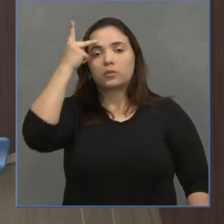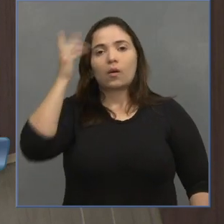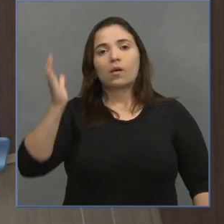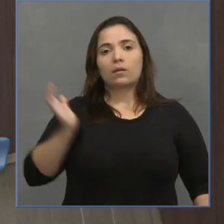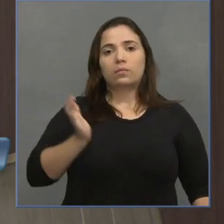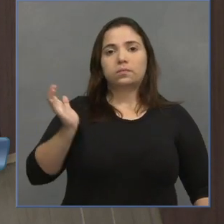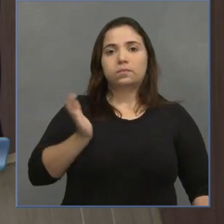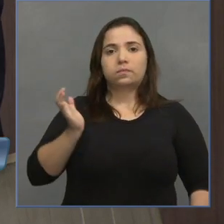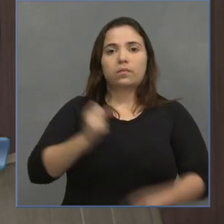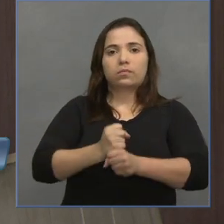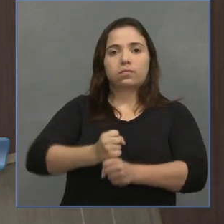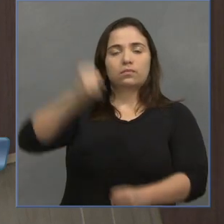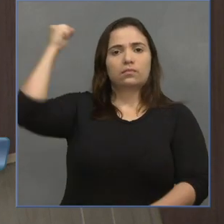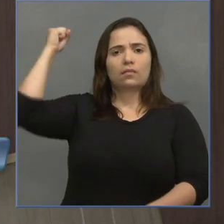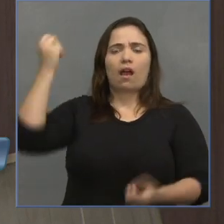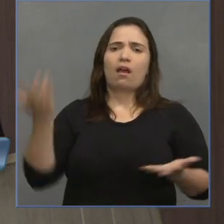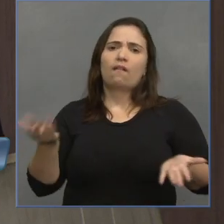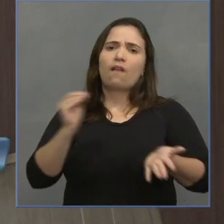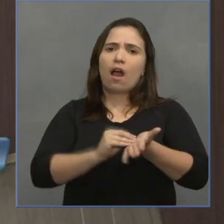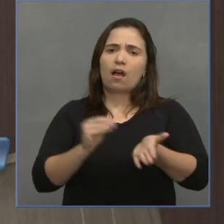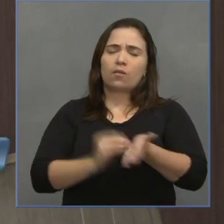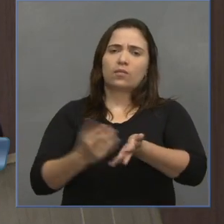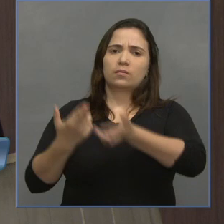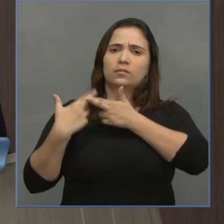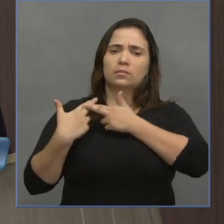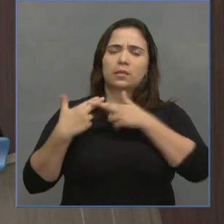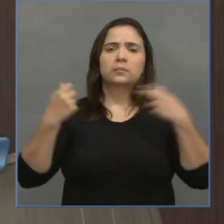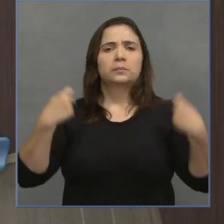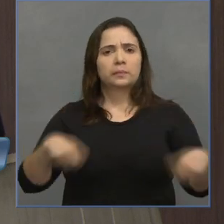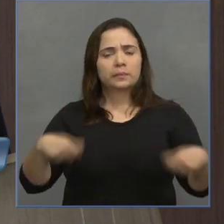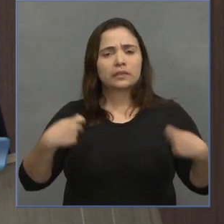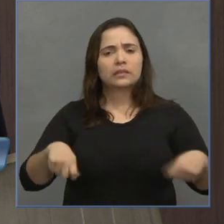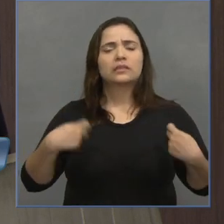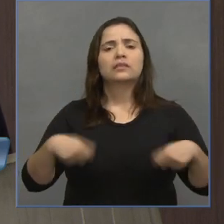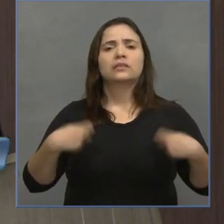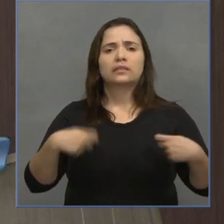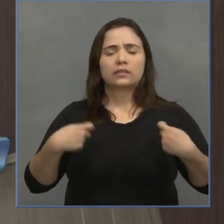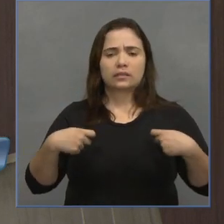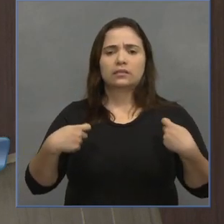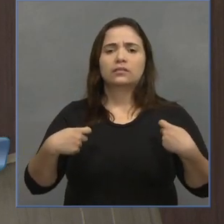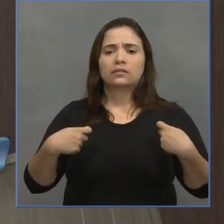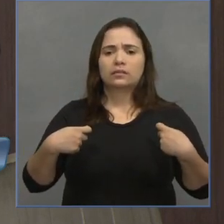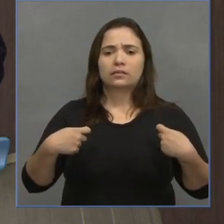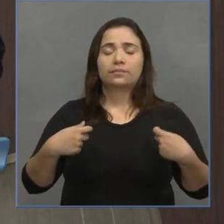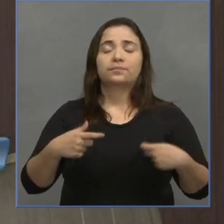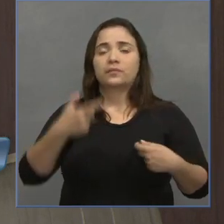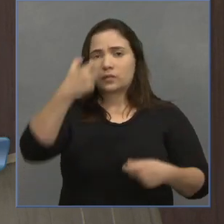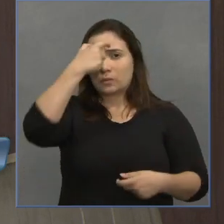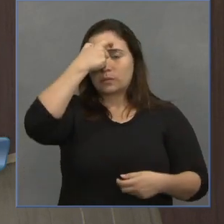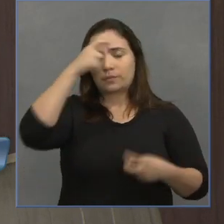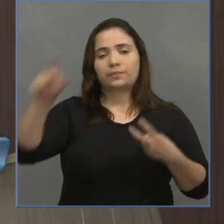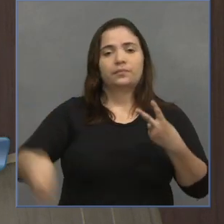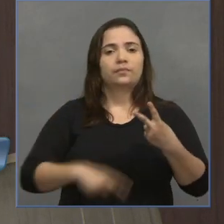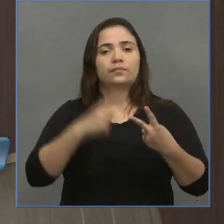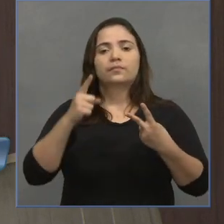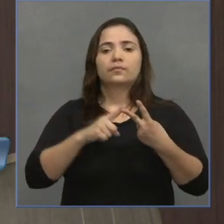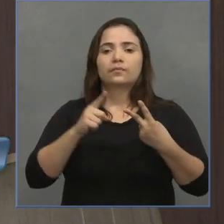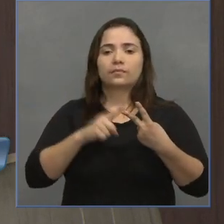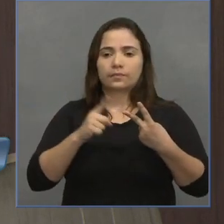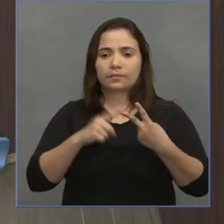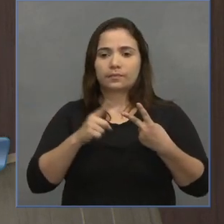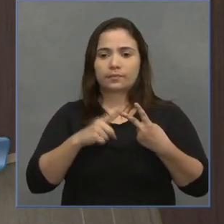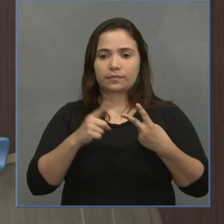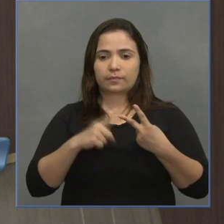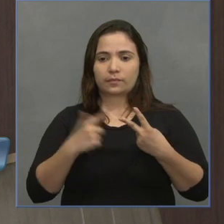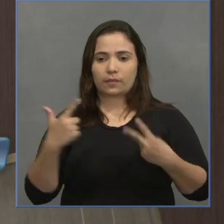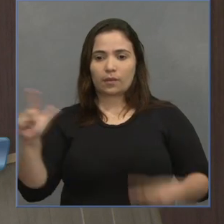uma irresponsabilidade. Nós devemos ter um processo de transição. O segundo ponto, portanto, Joaquim, ao lado da